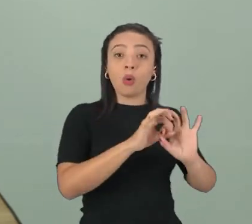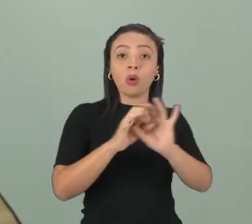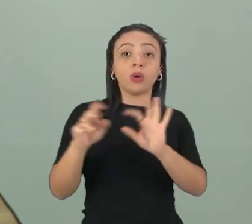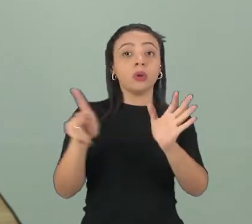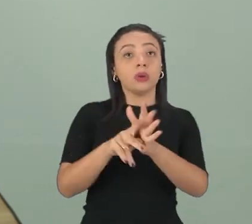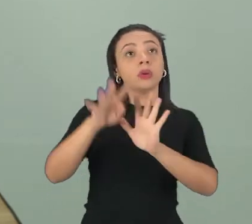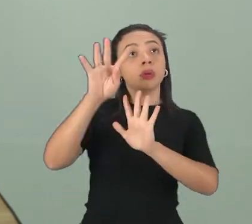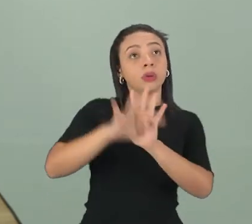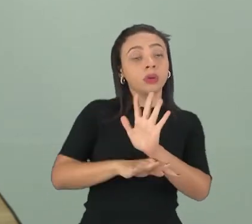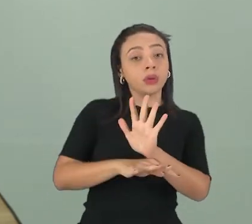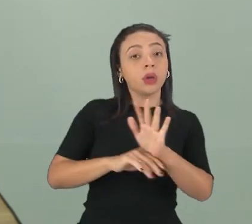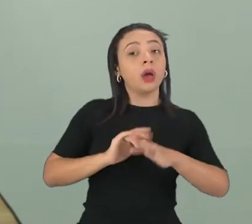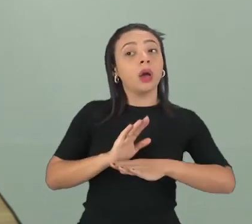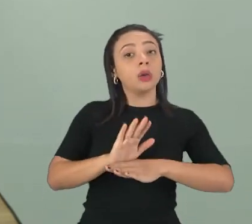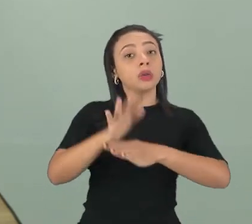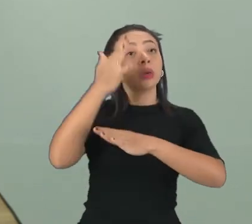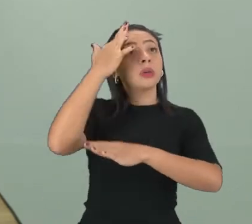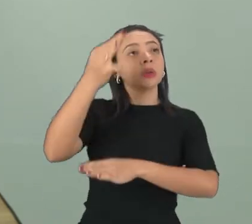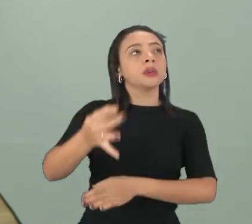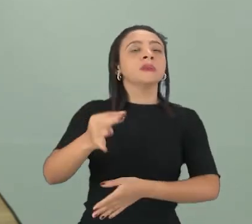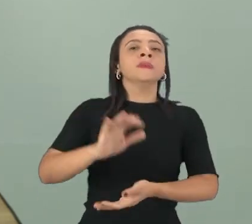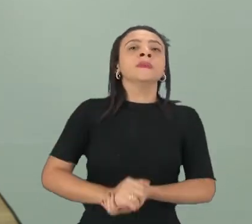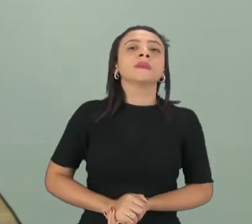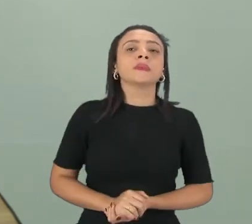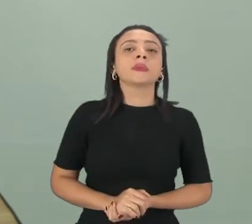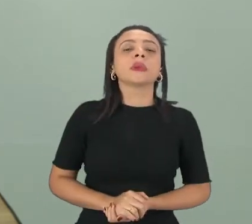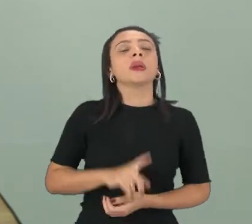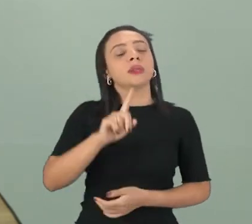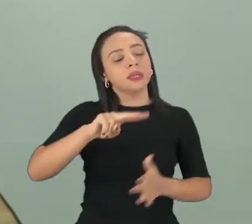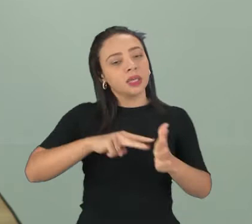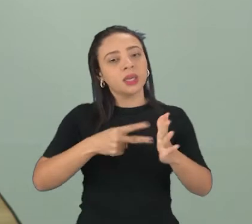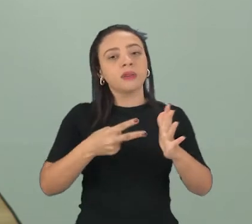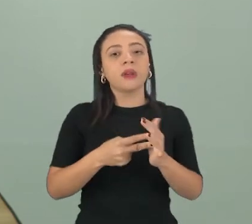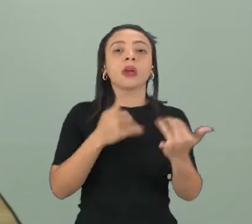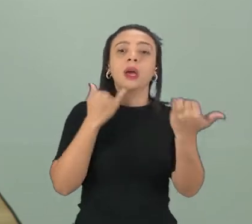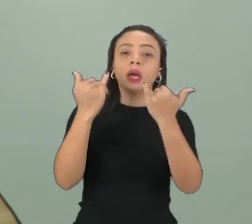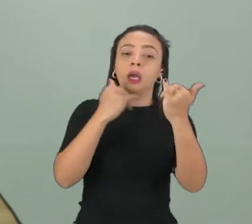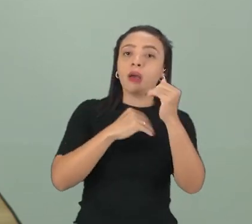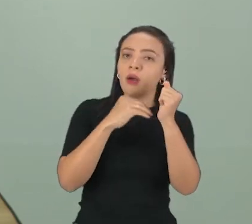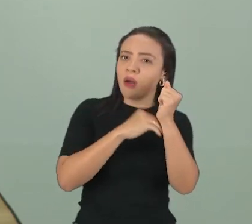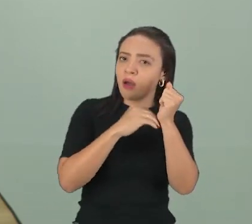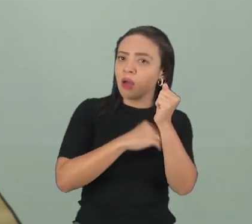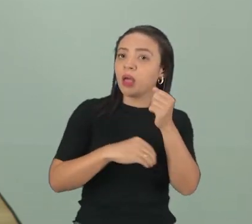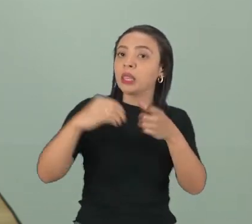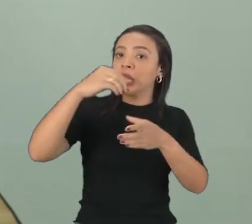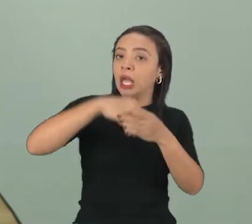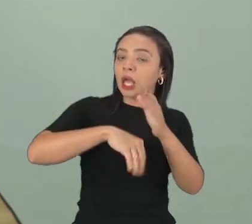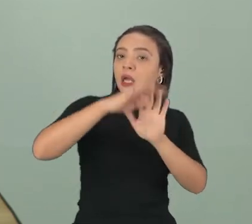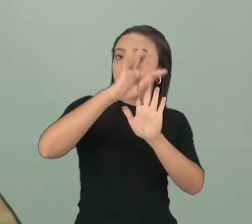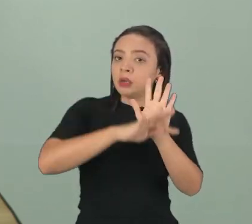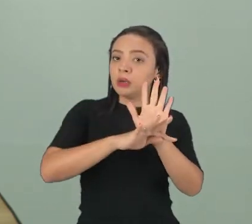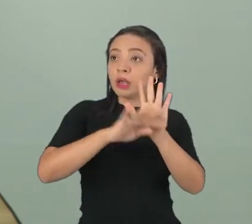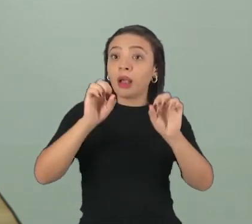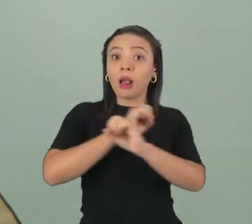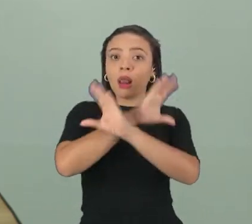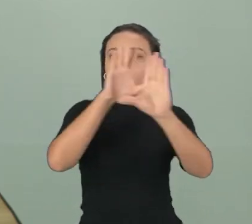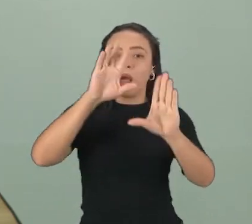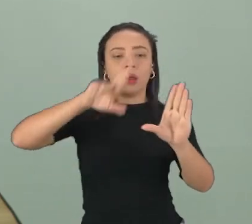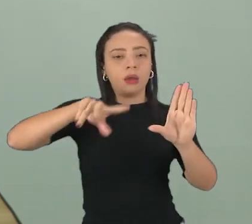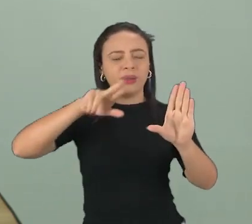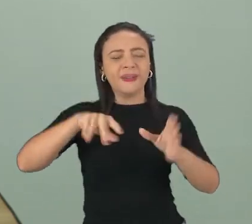nos leva a compreender. Isso se chama informações implícitas dentro de um texto, que ela não está